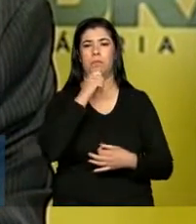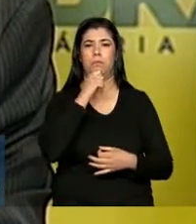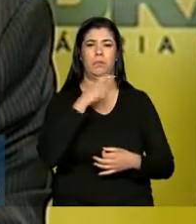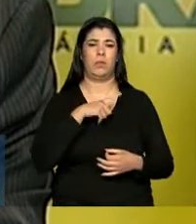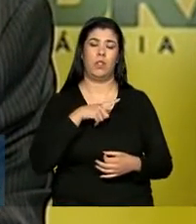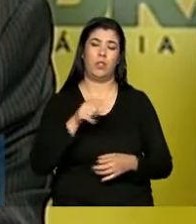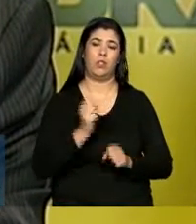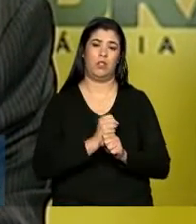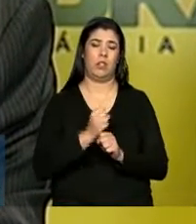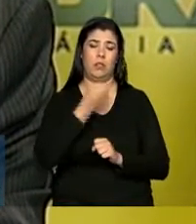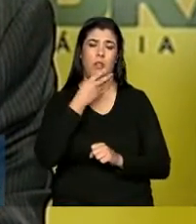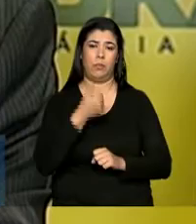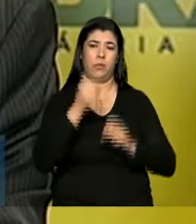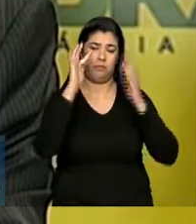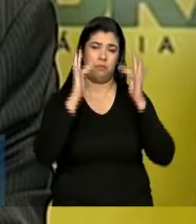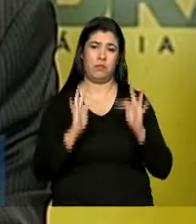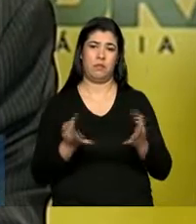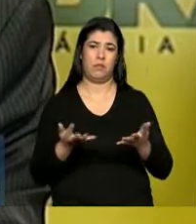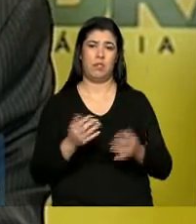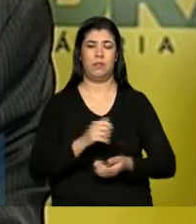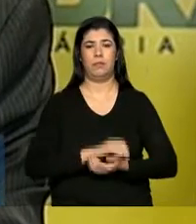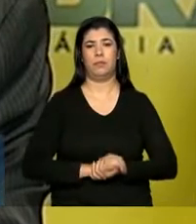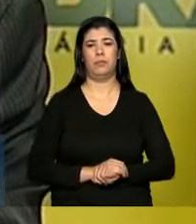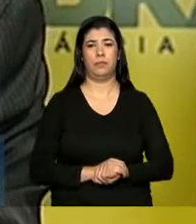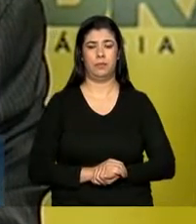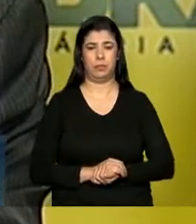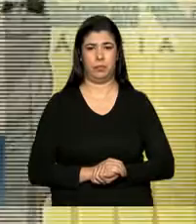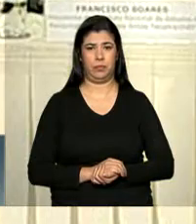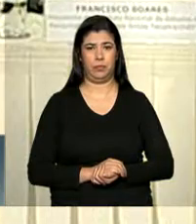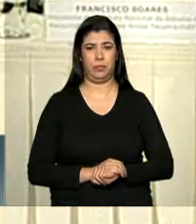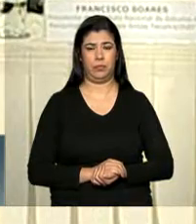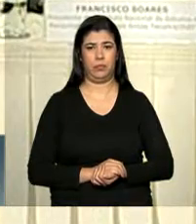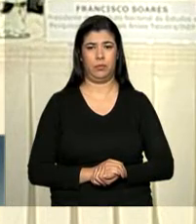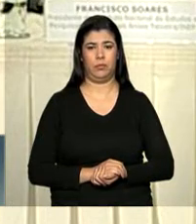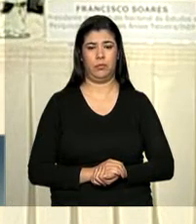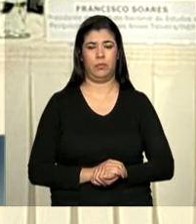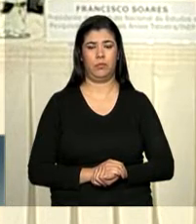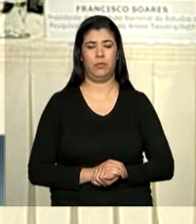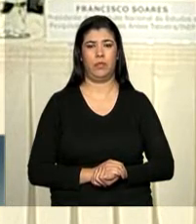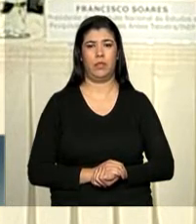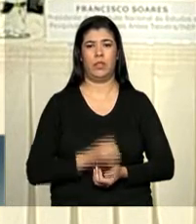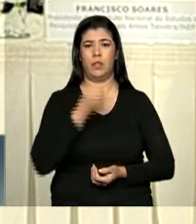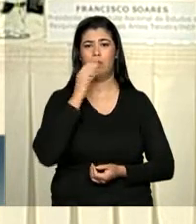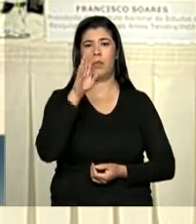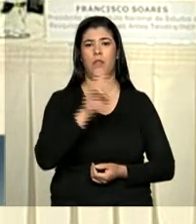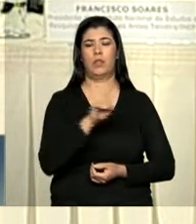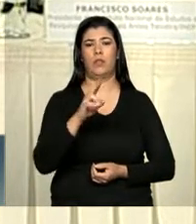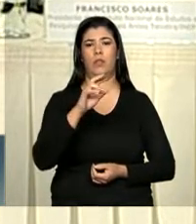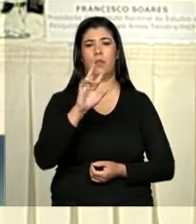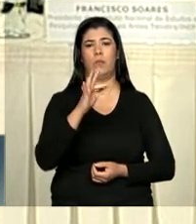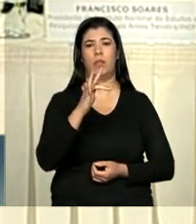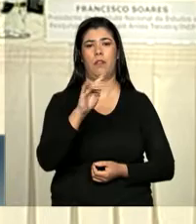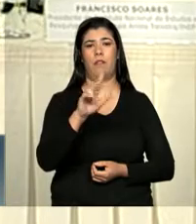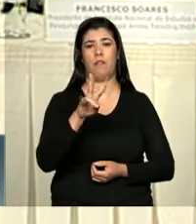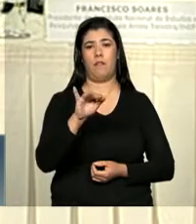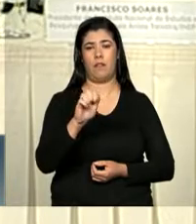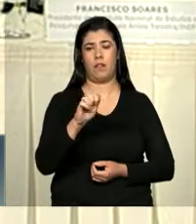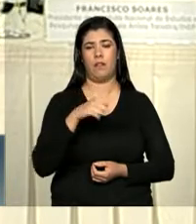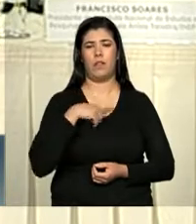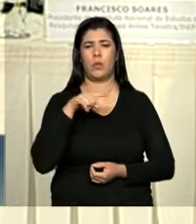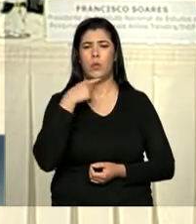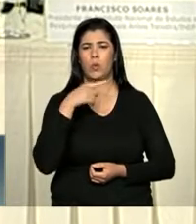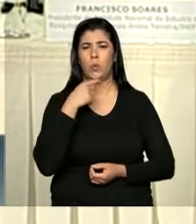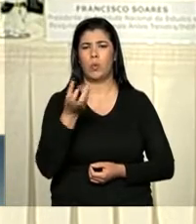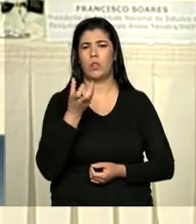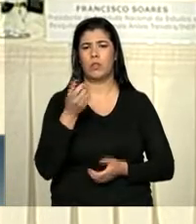este ano, seremos pessoas felizes. Flávia. Oi, boa tarde. Flávia, da Folha de São Paulo. Algumas dúvidas que eu